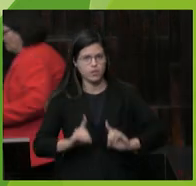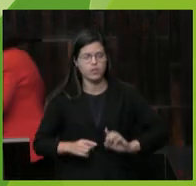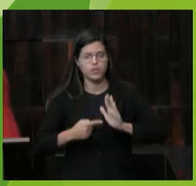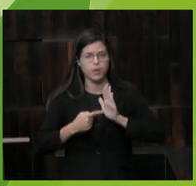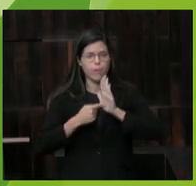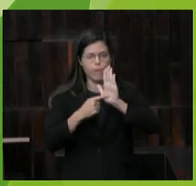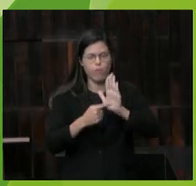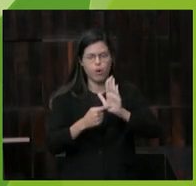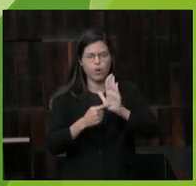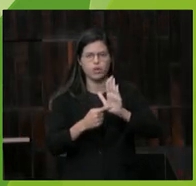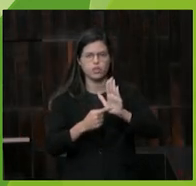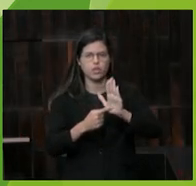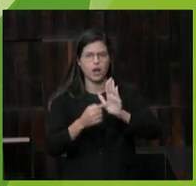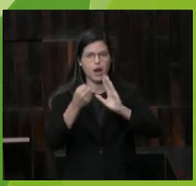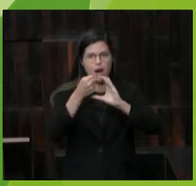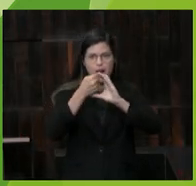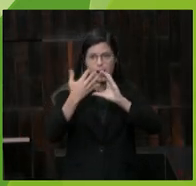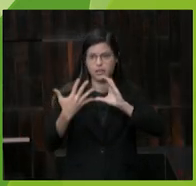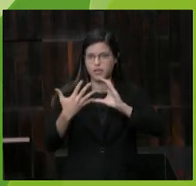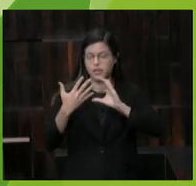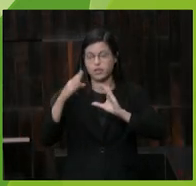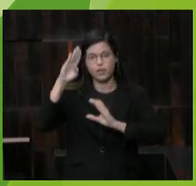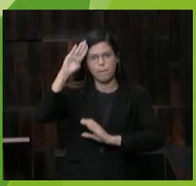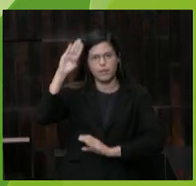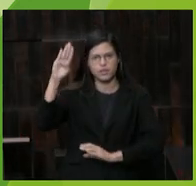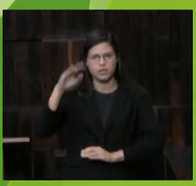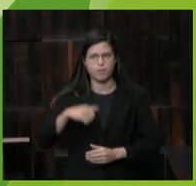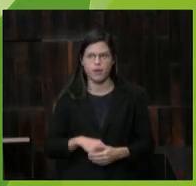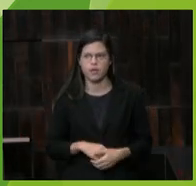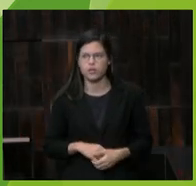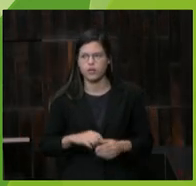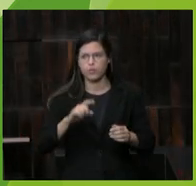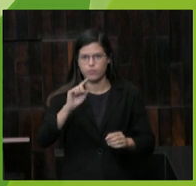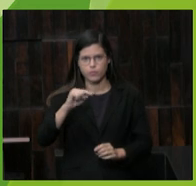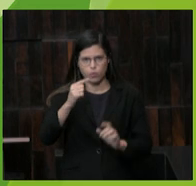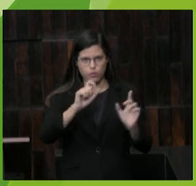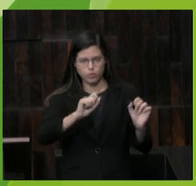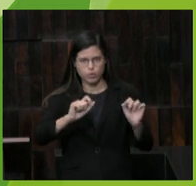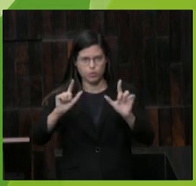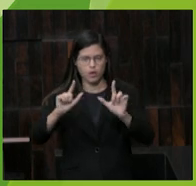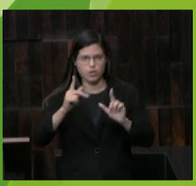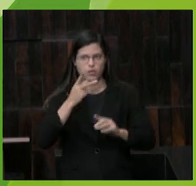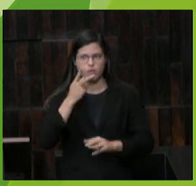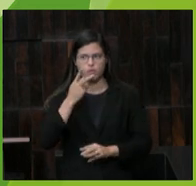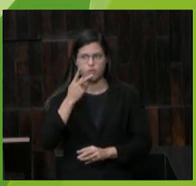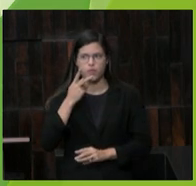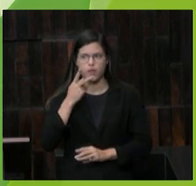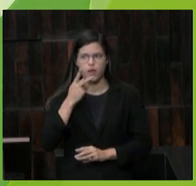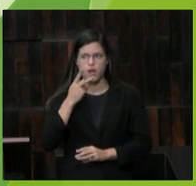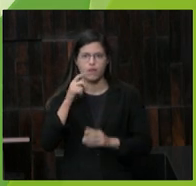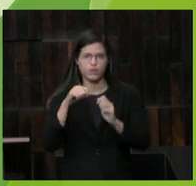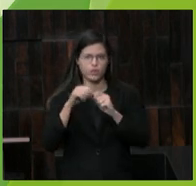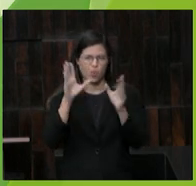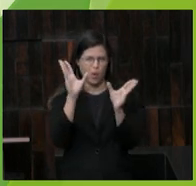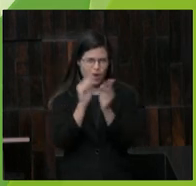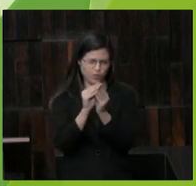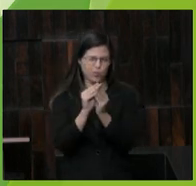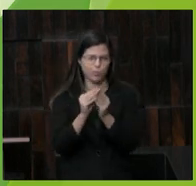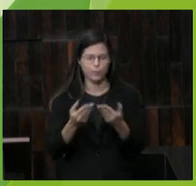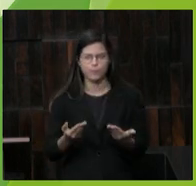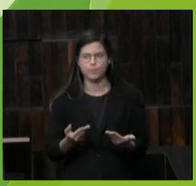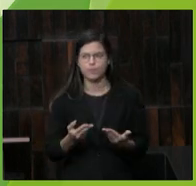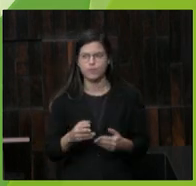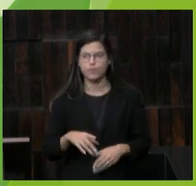são as características principais. Aí, no próximo slide, eu já vou falar, já fiz um resumo do que mais ou menos está ali,